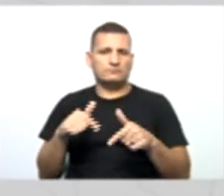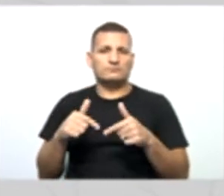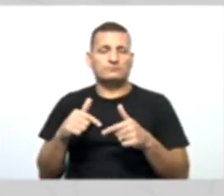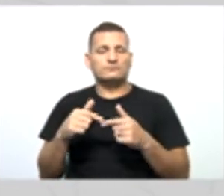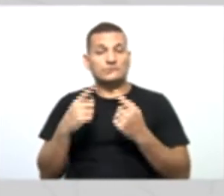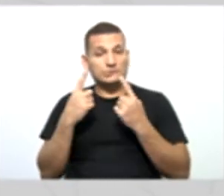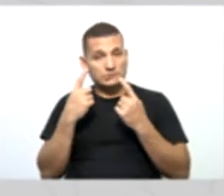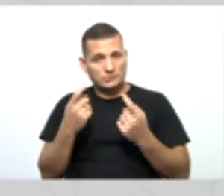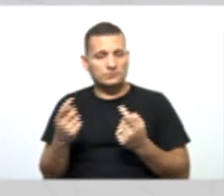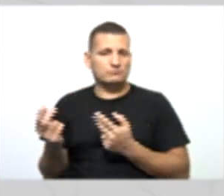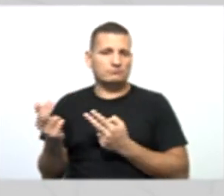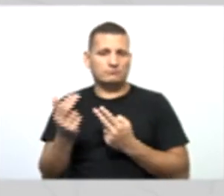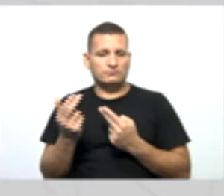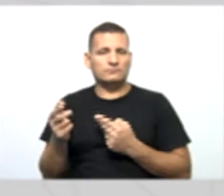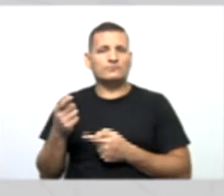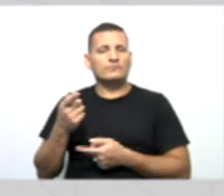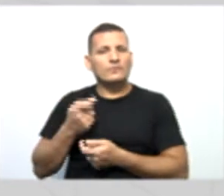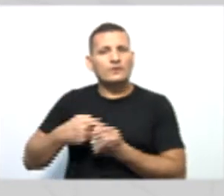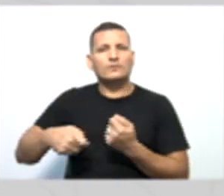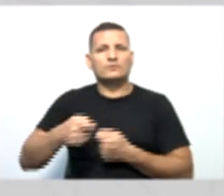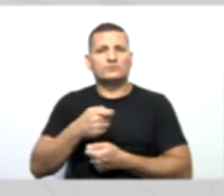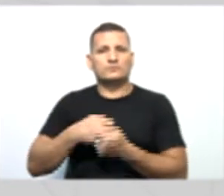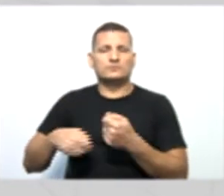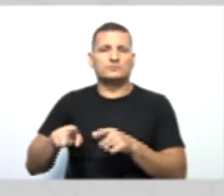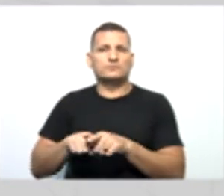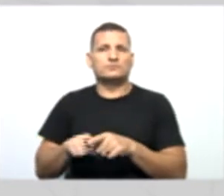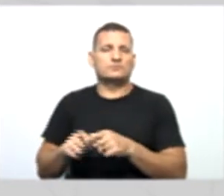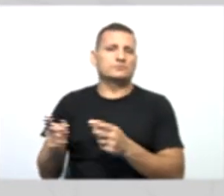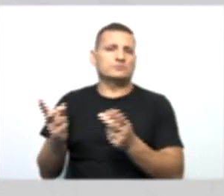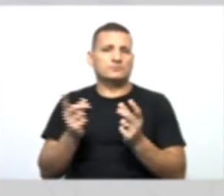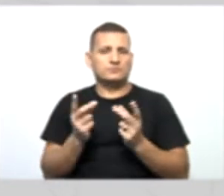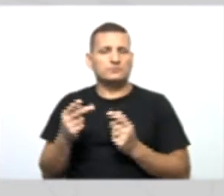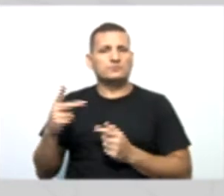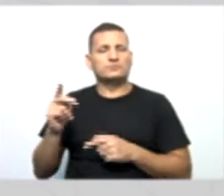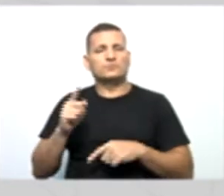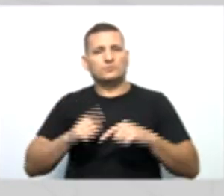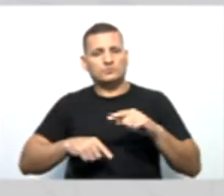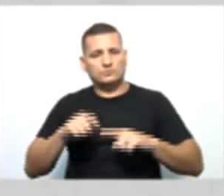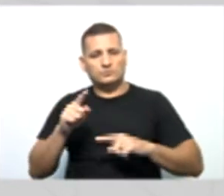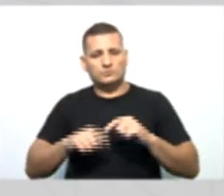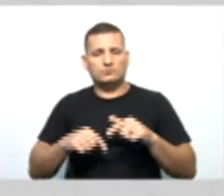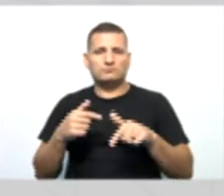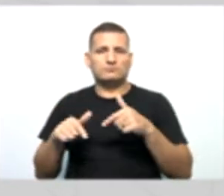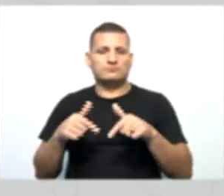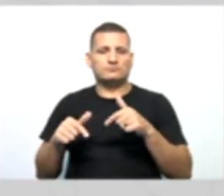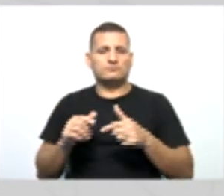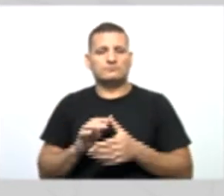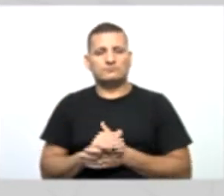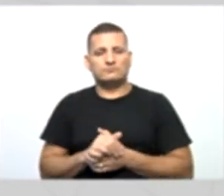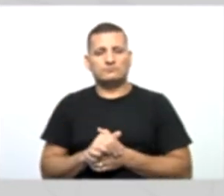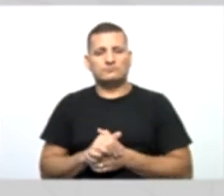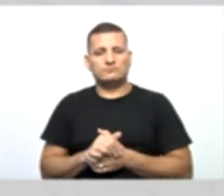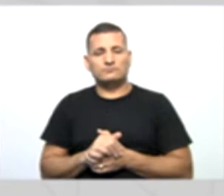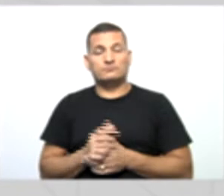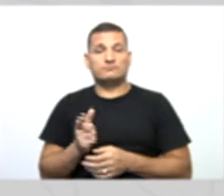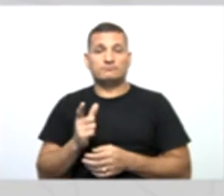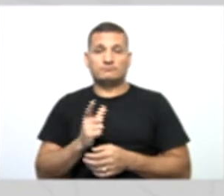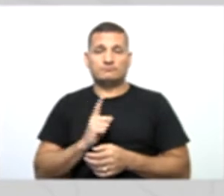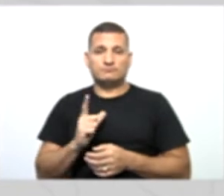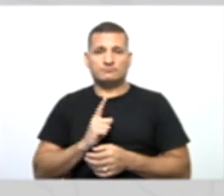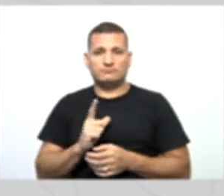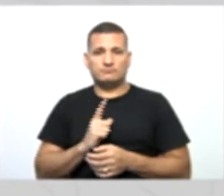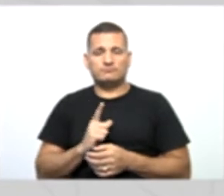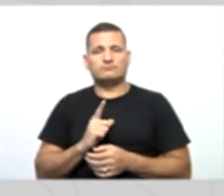e assim que negociem em blocos de venda e os seus produtos e serviços. Então, eu tenho aí uma